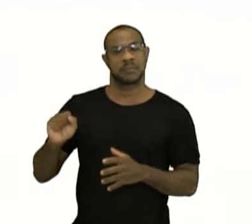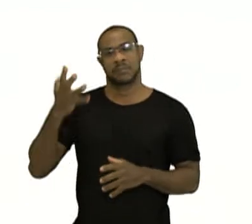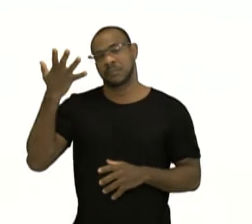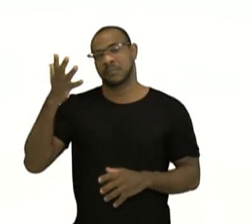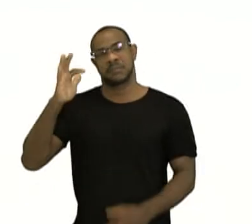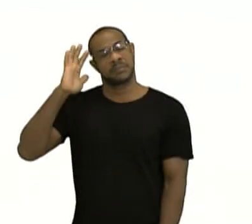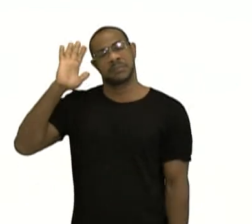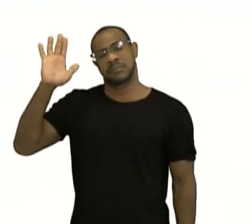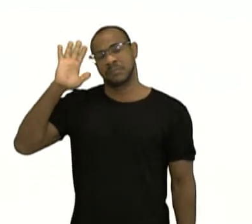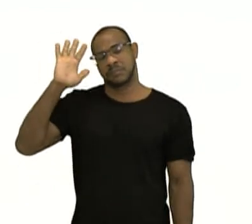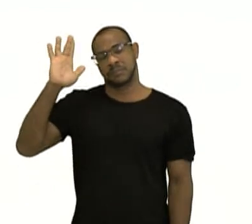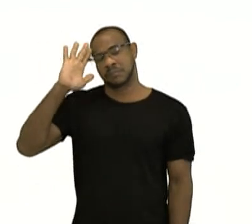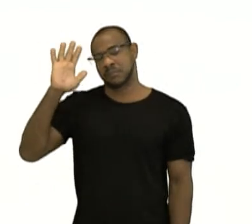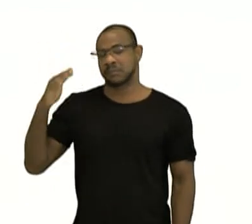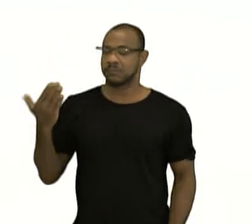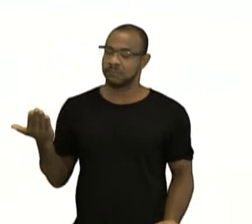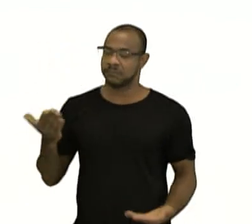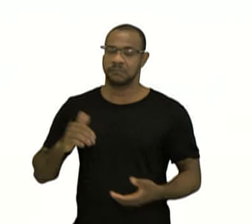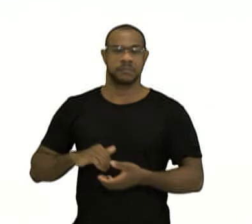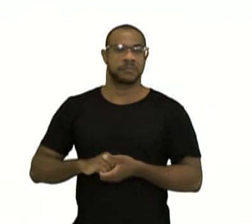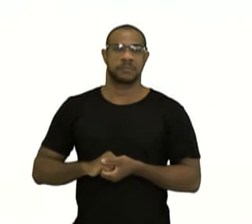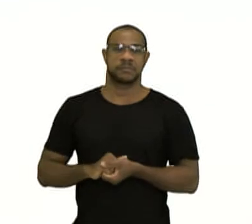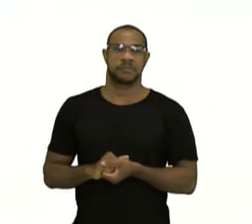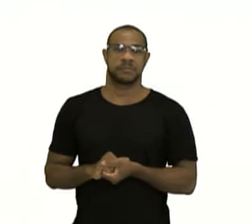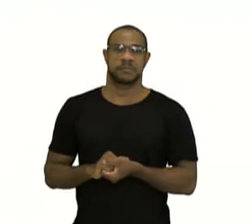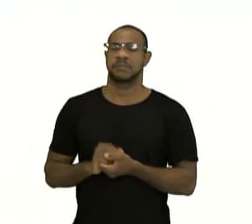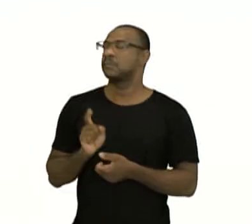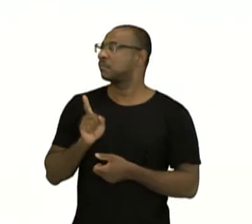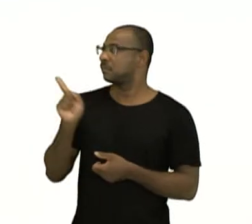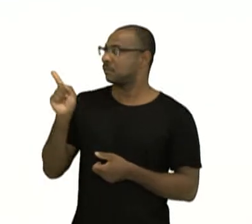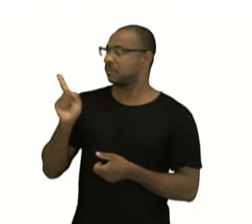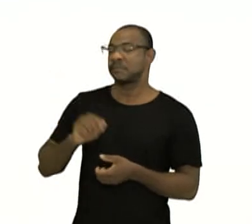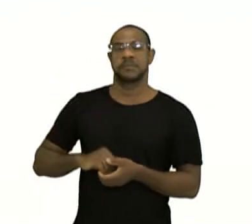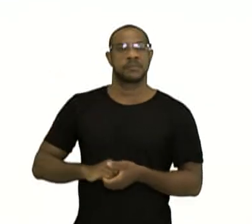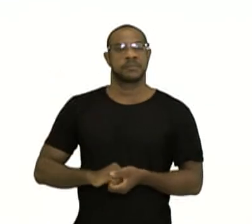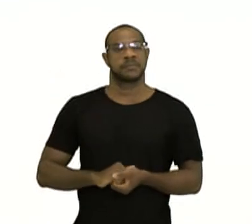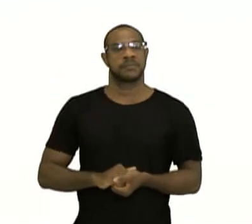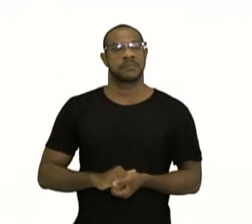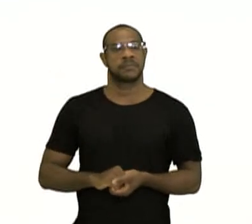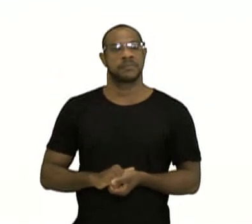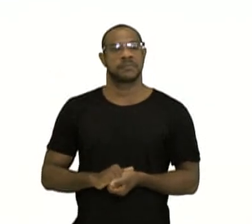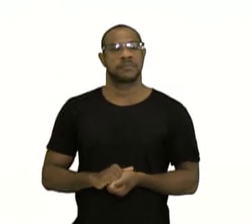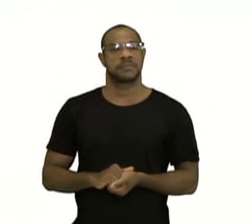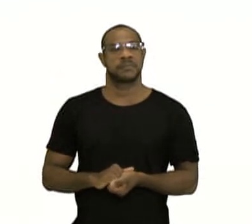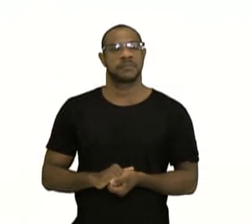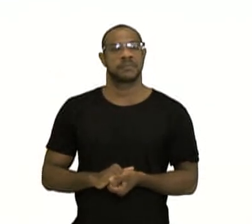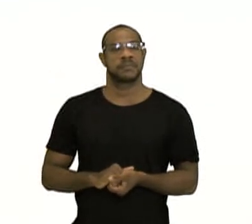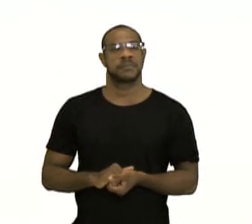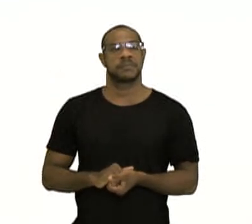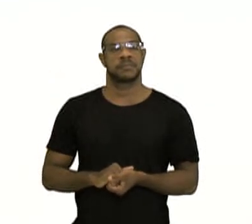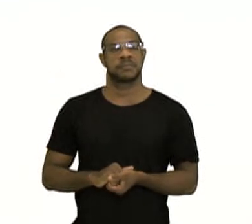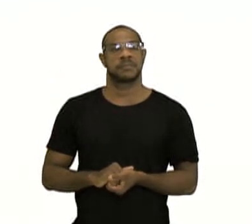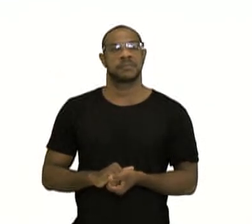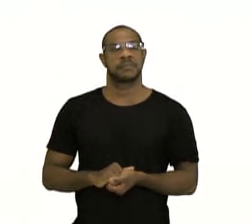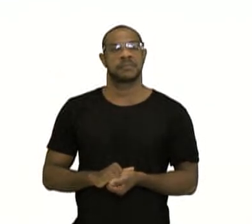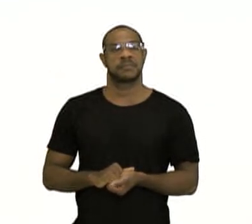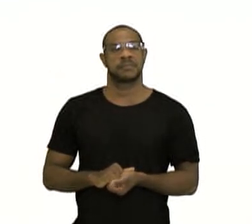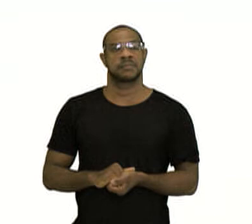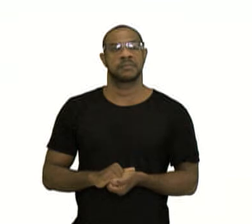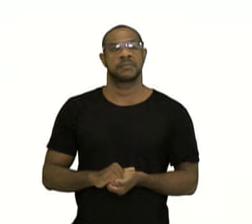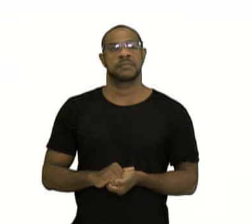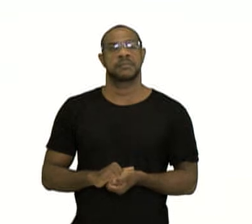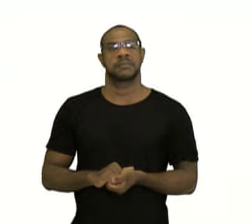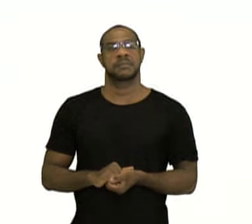imaginárias. Creio que seria mais tonto de lo que he sido, né? Creio que seria mais tonto,